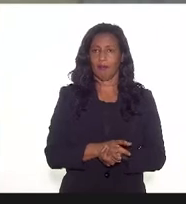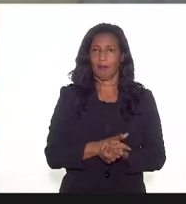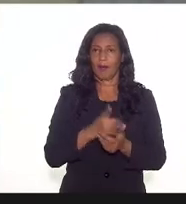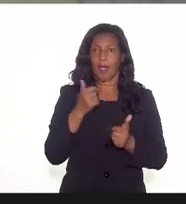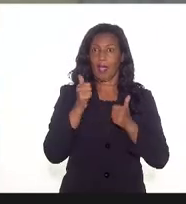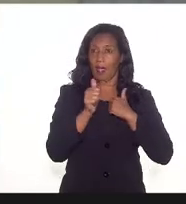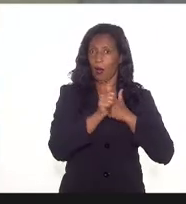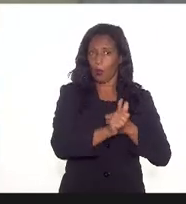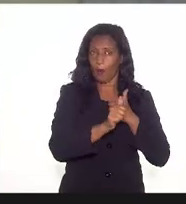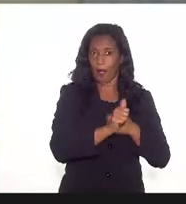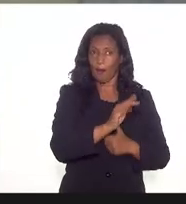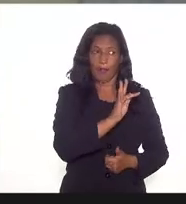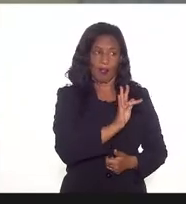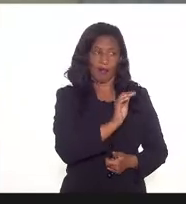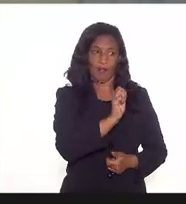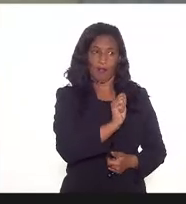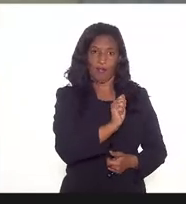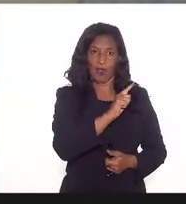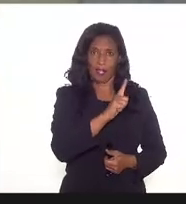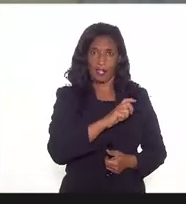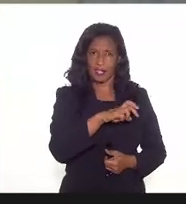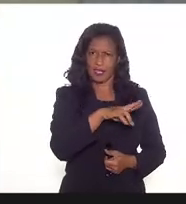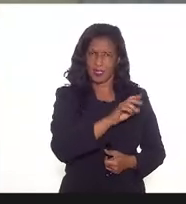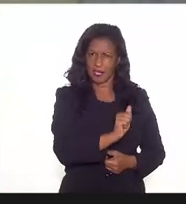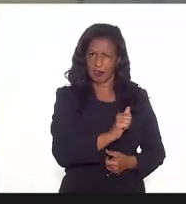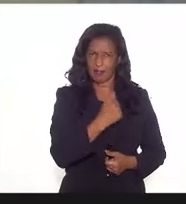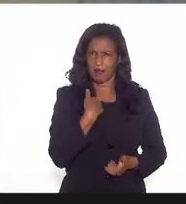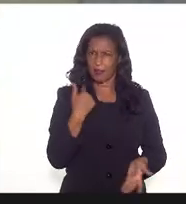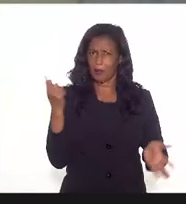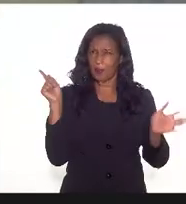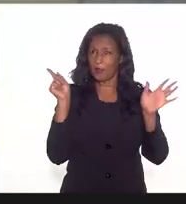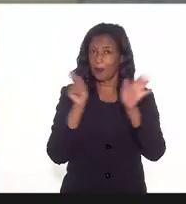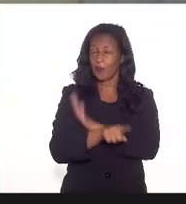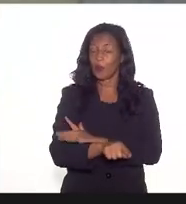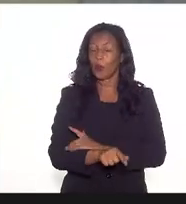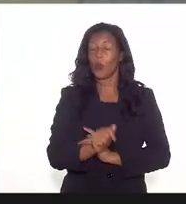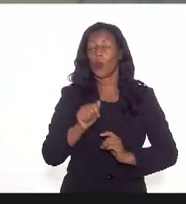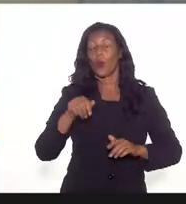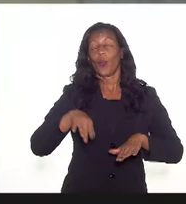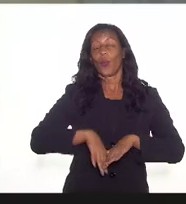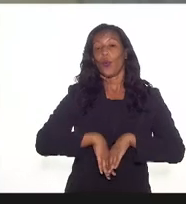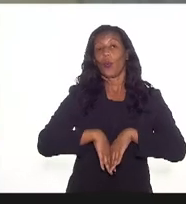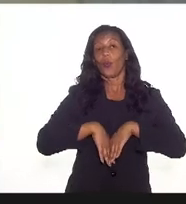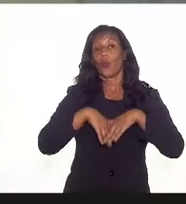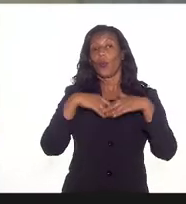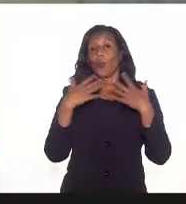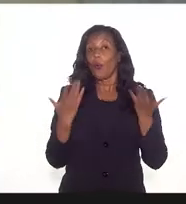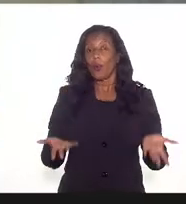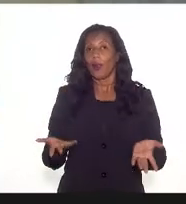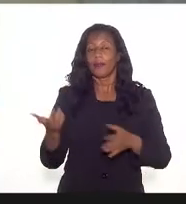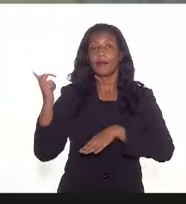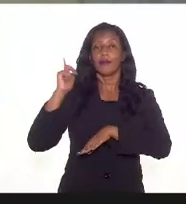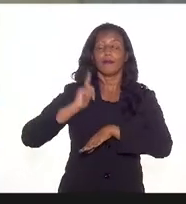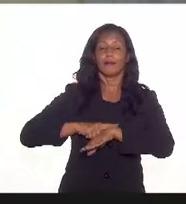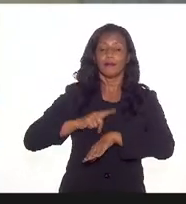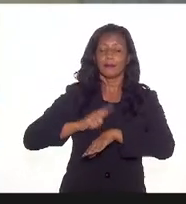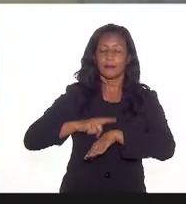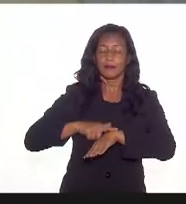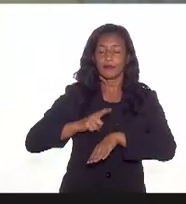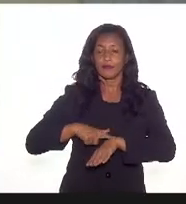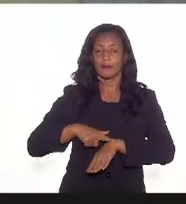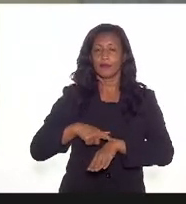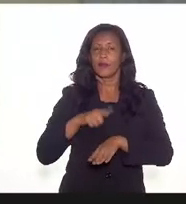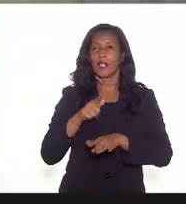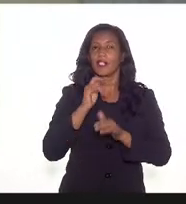Fazenda. O que eu pergunto é quando, em que momento, e não ficou claro aqui nos seus cursos,